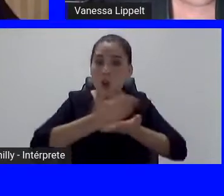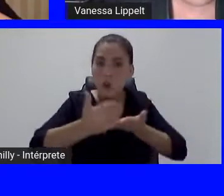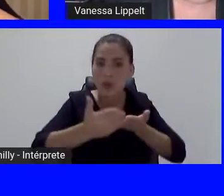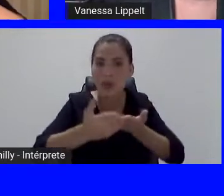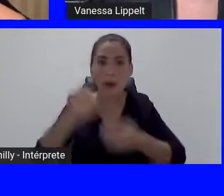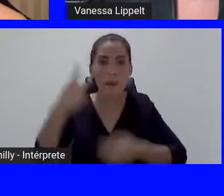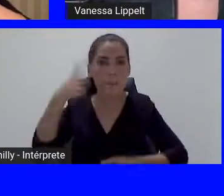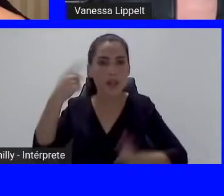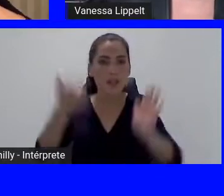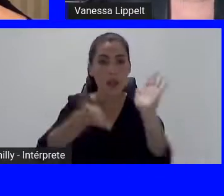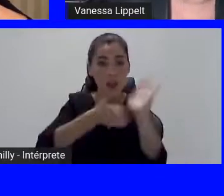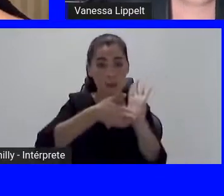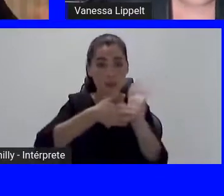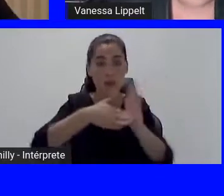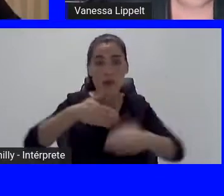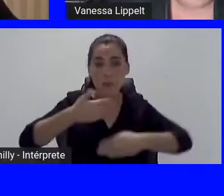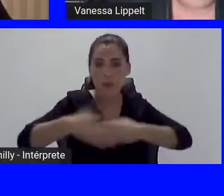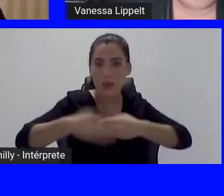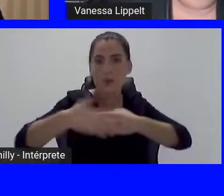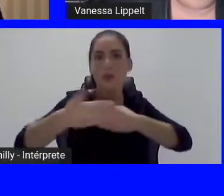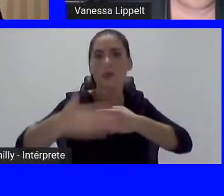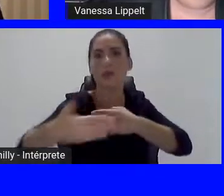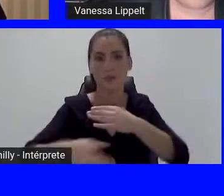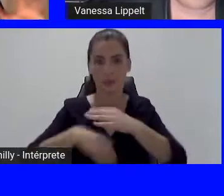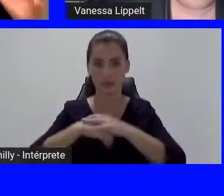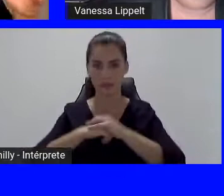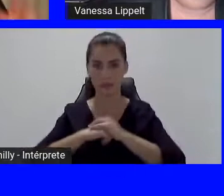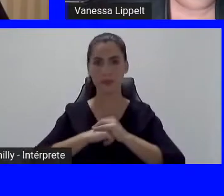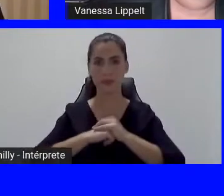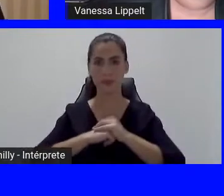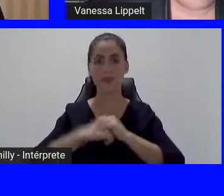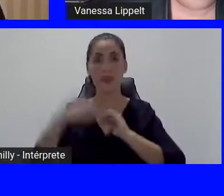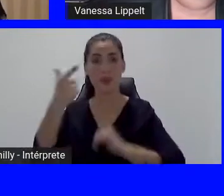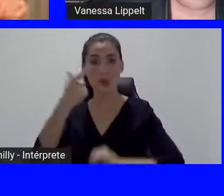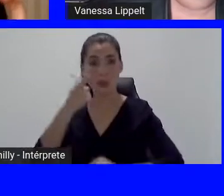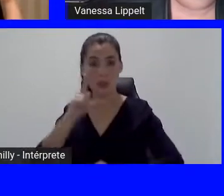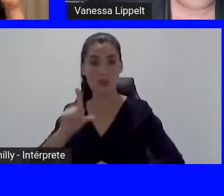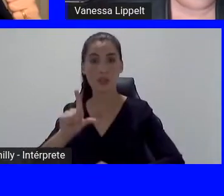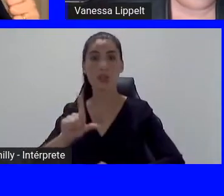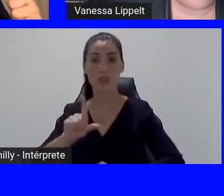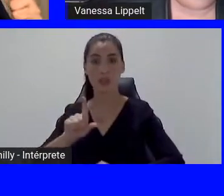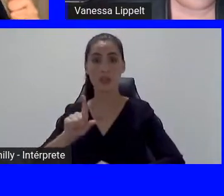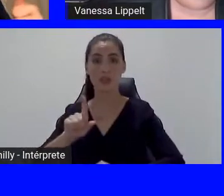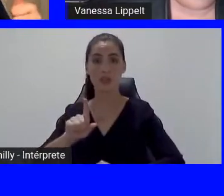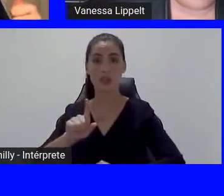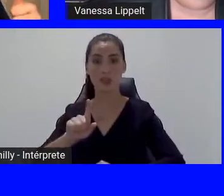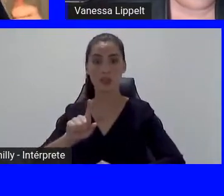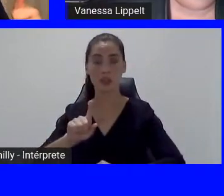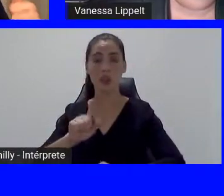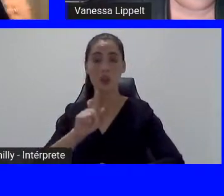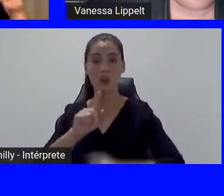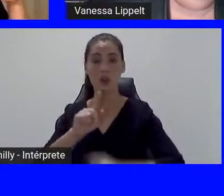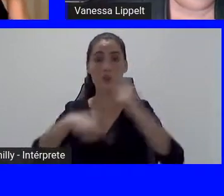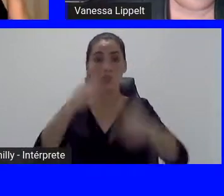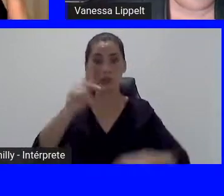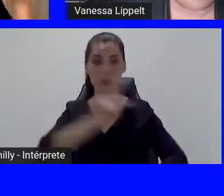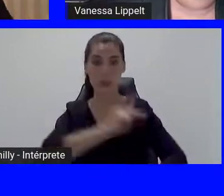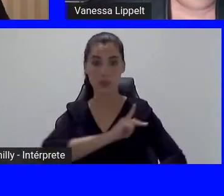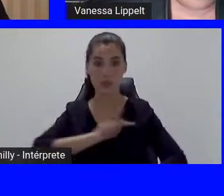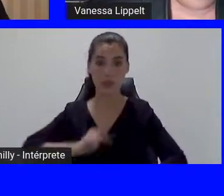possa resolver nos 6 primeiros meses os problemas mais graves, que é essa taxa recorde de